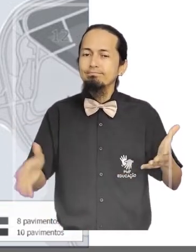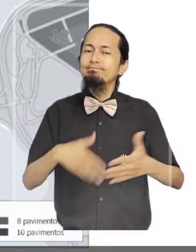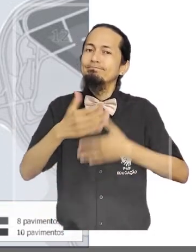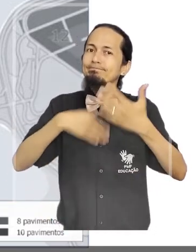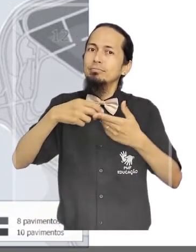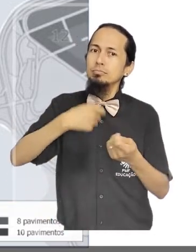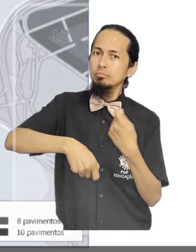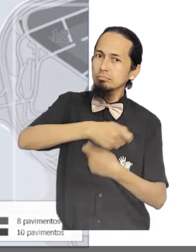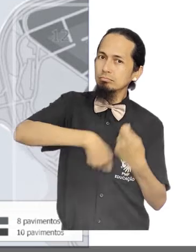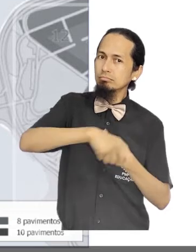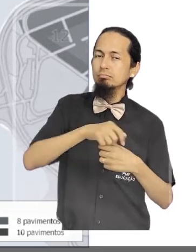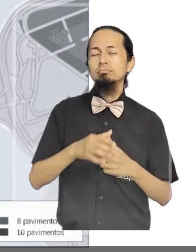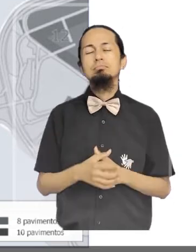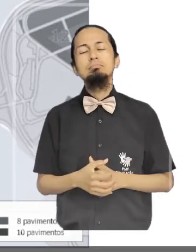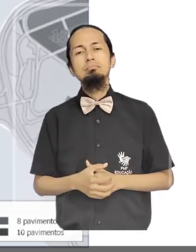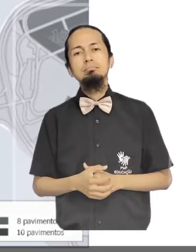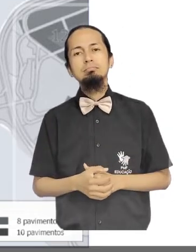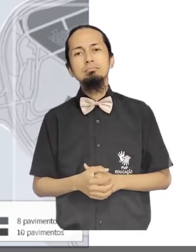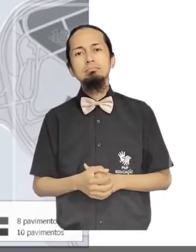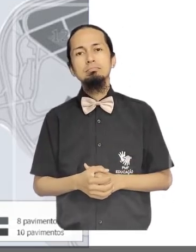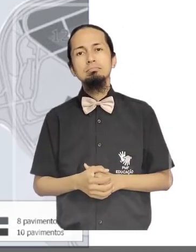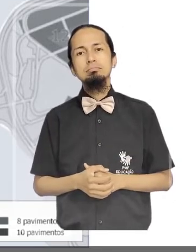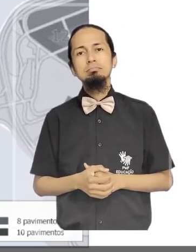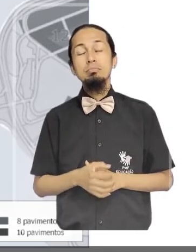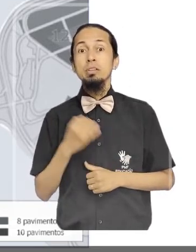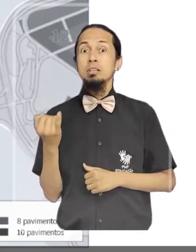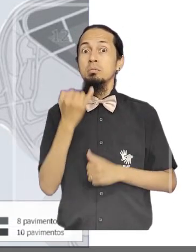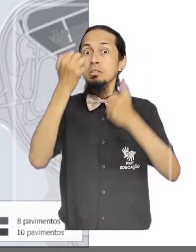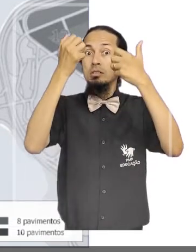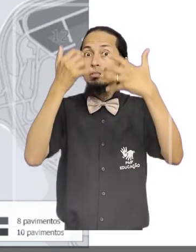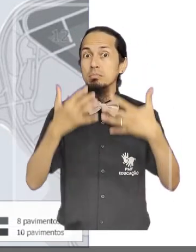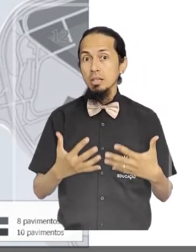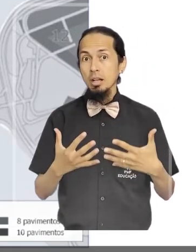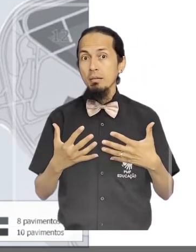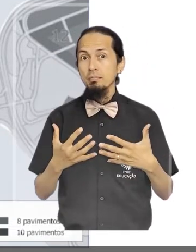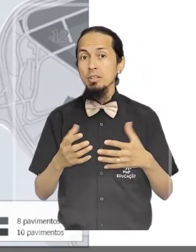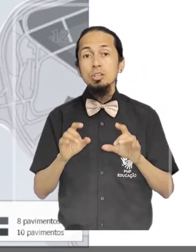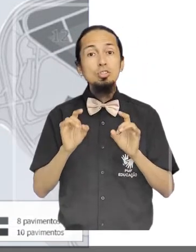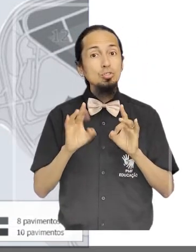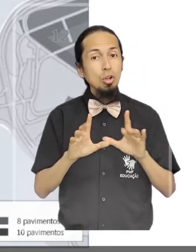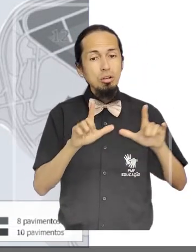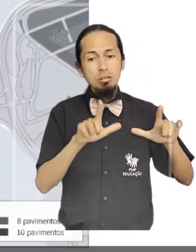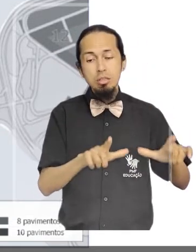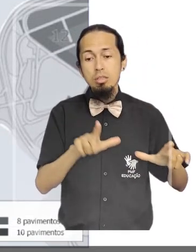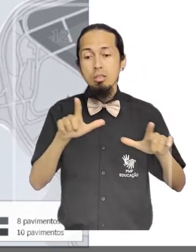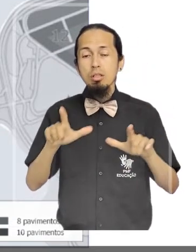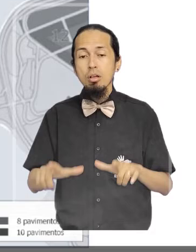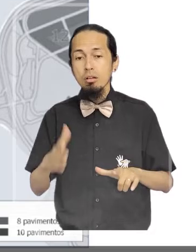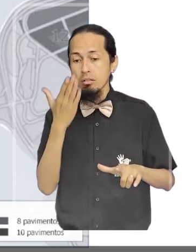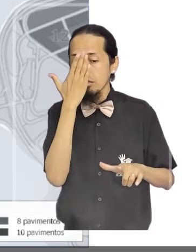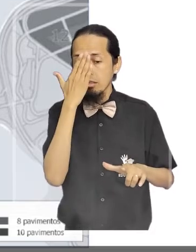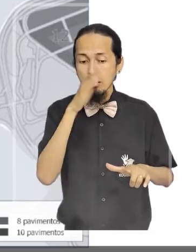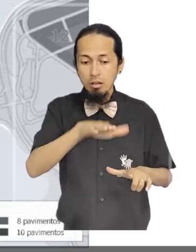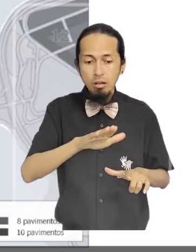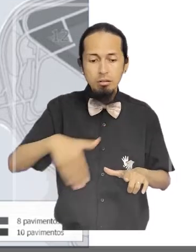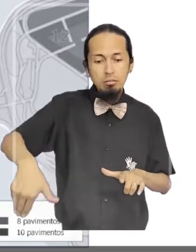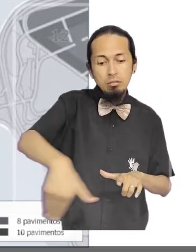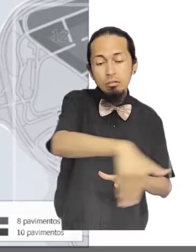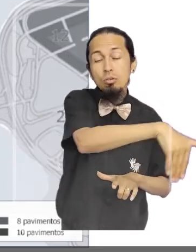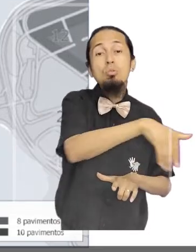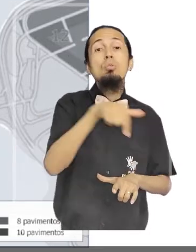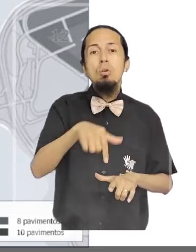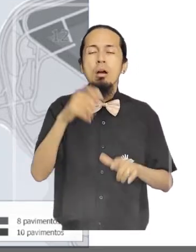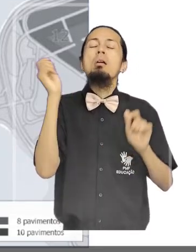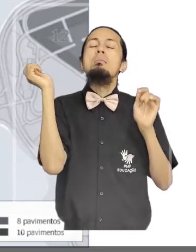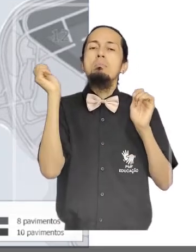mediante outorga de desenvolvimento econômico. É importante ressaltar que apenas os lotes de